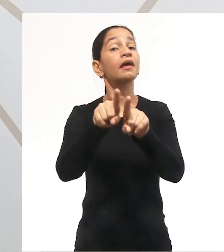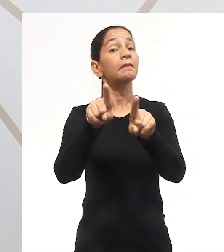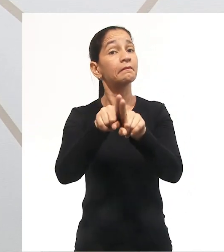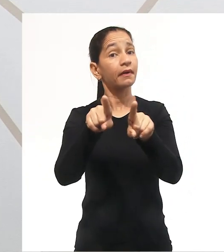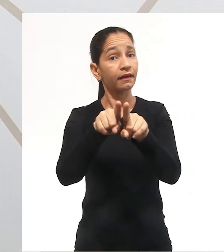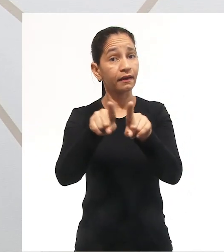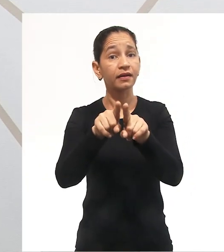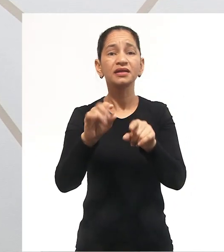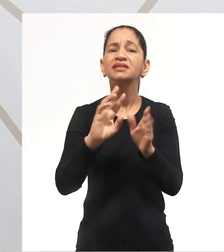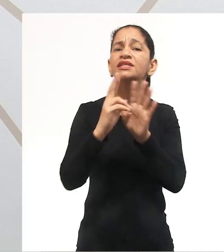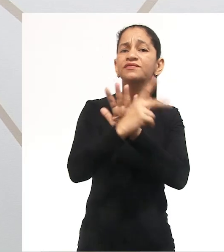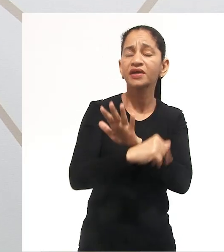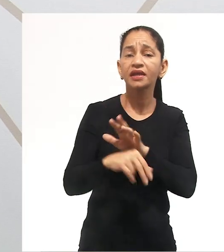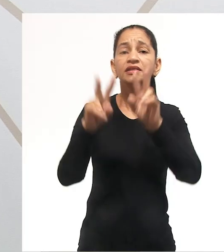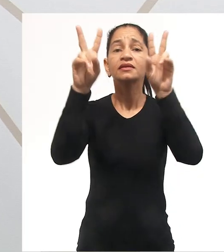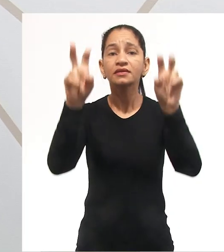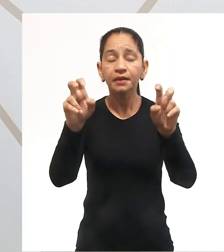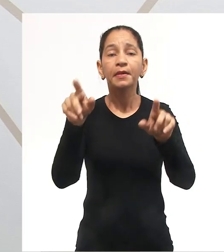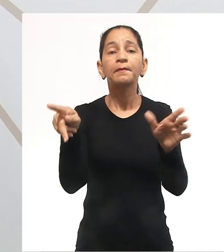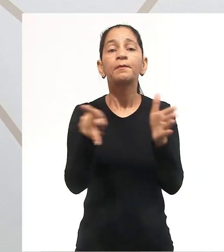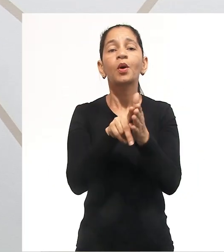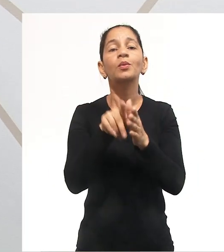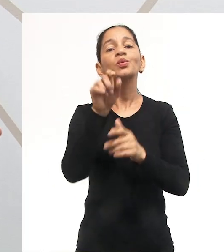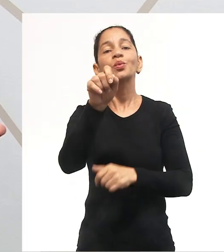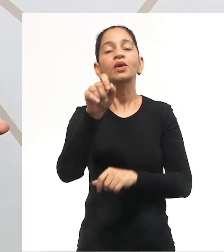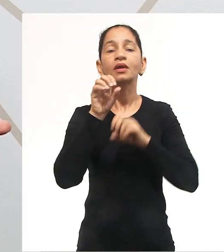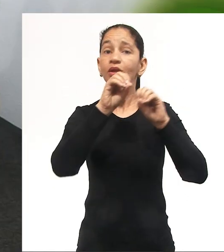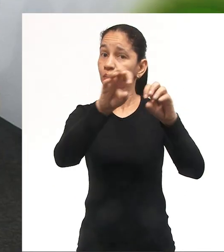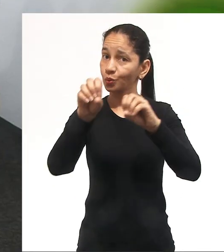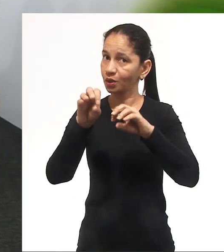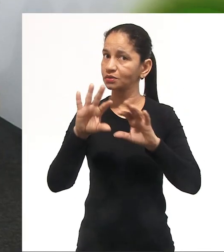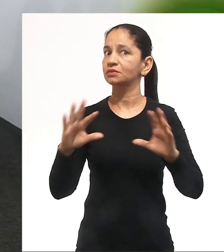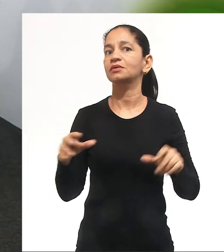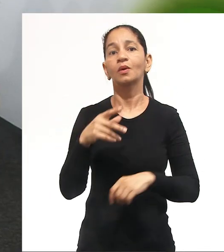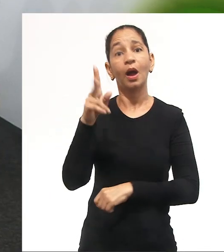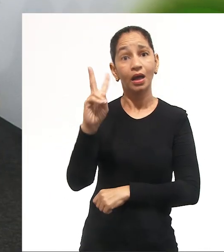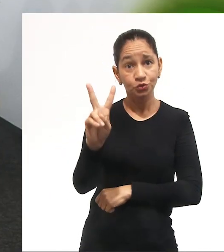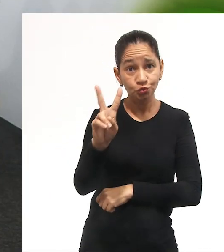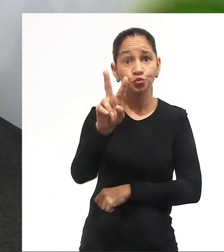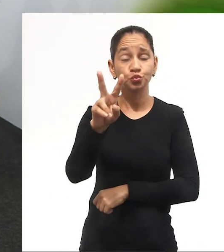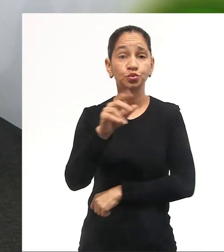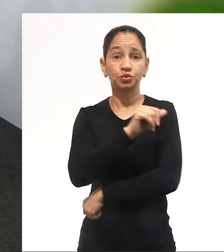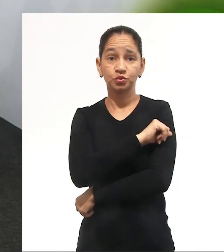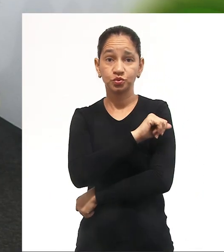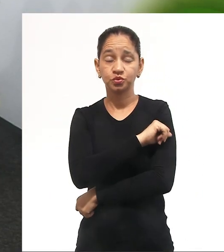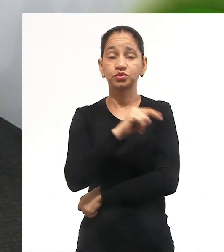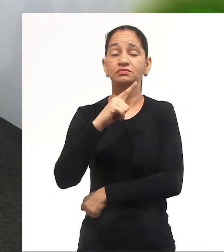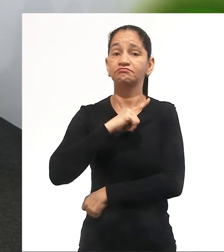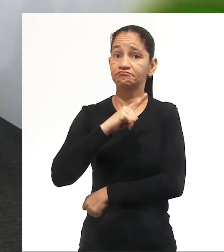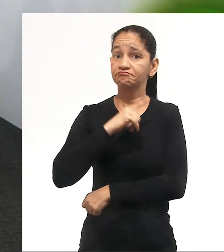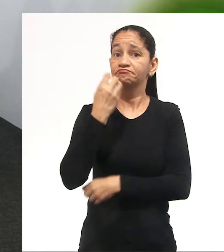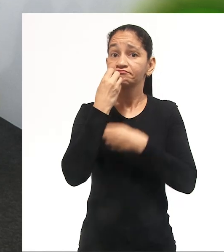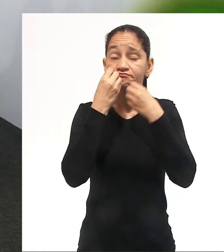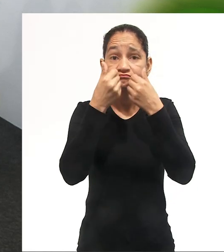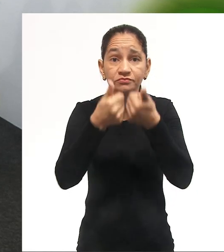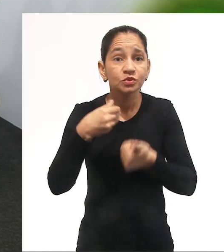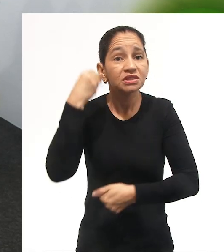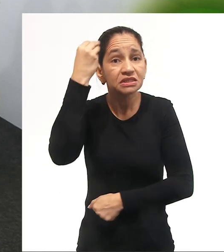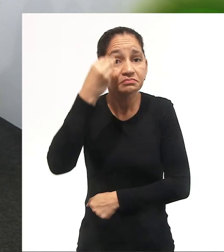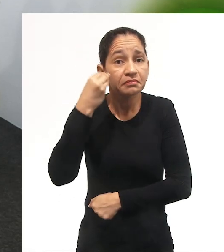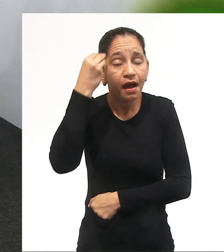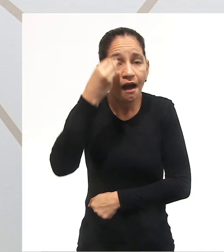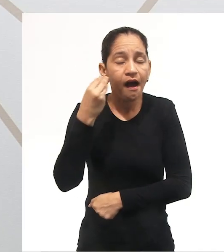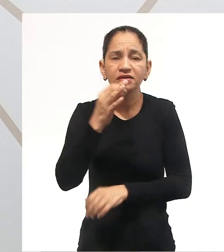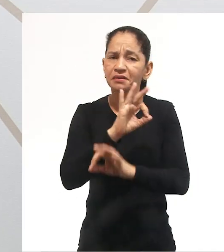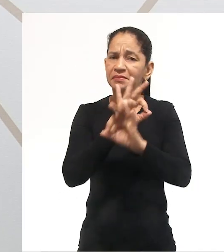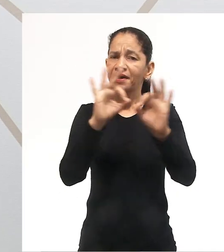na área da educação. E as meninas aqui, elas têm um relato de experiência que vai ser apresentado.